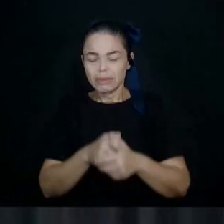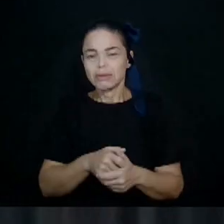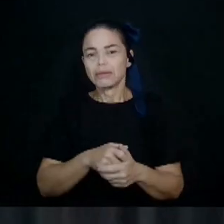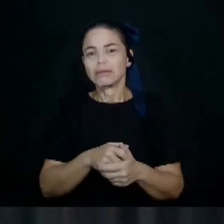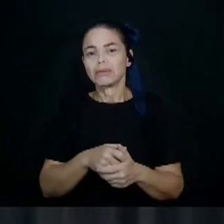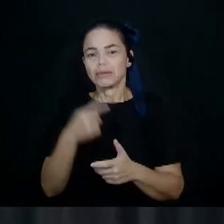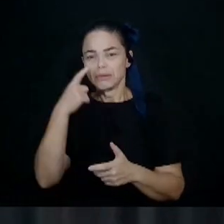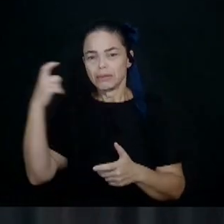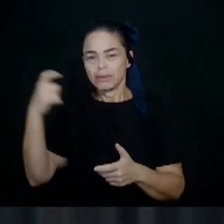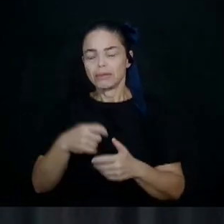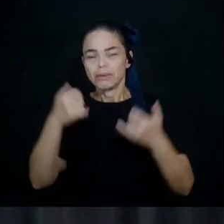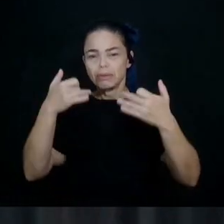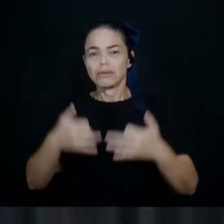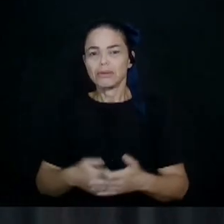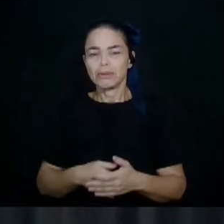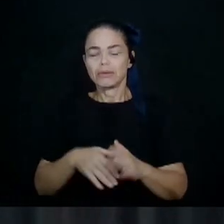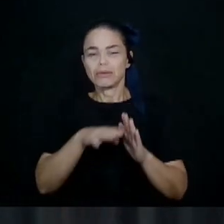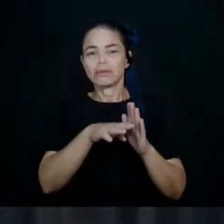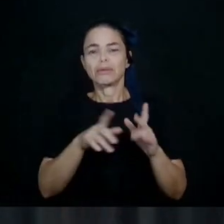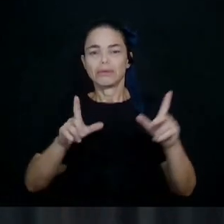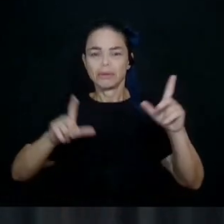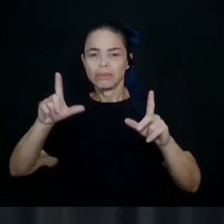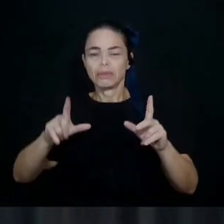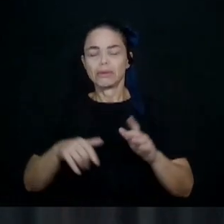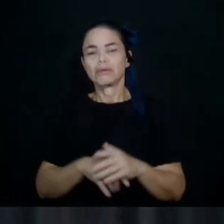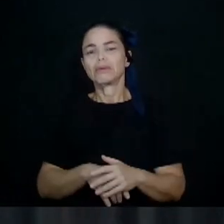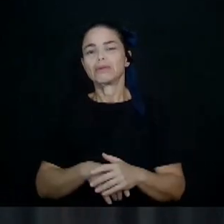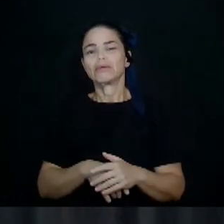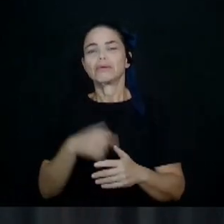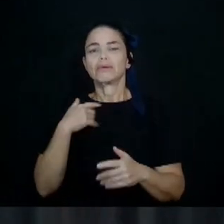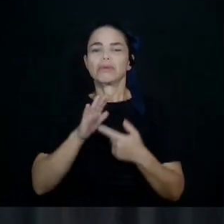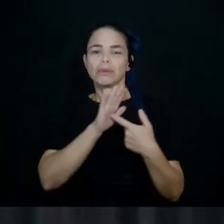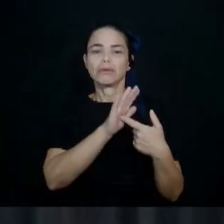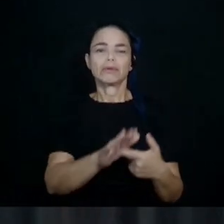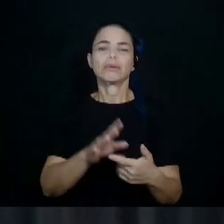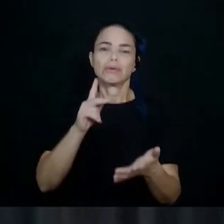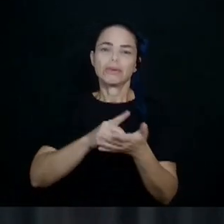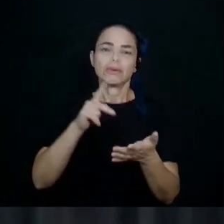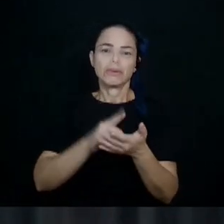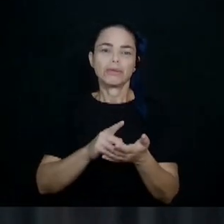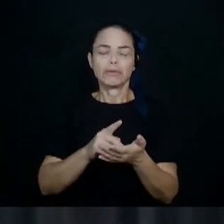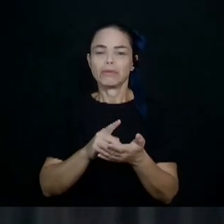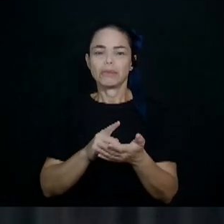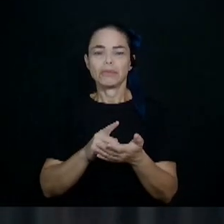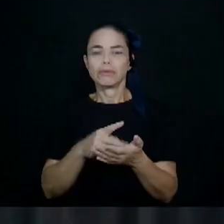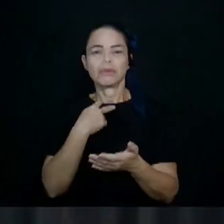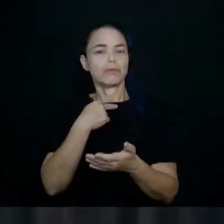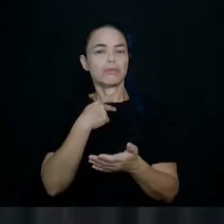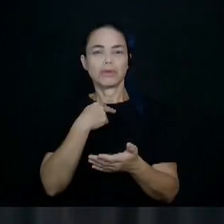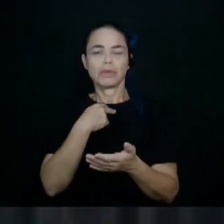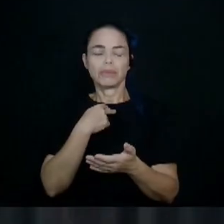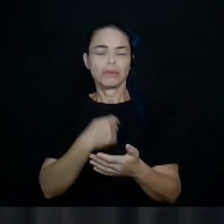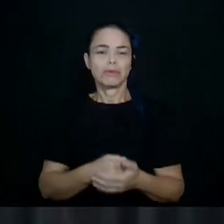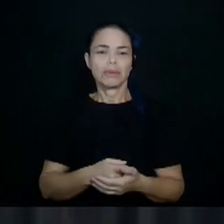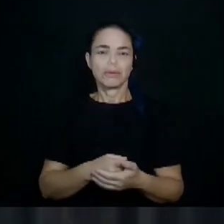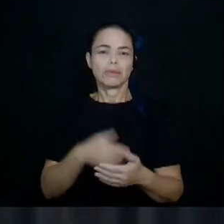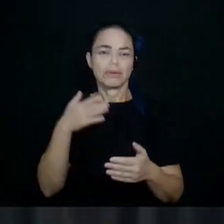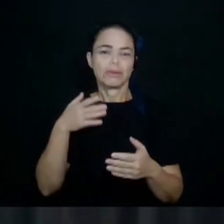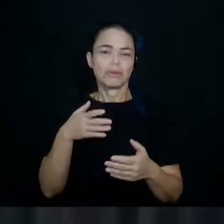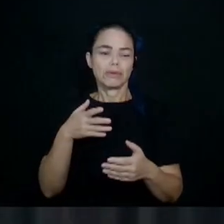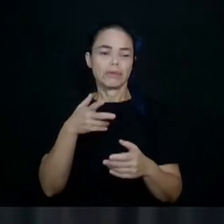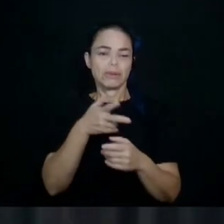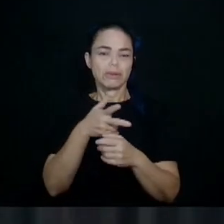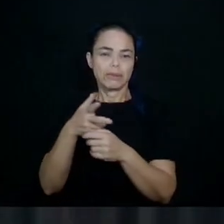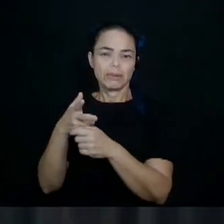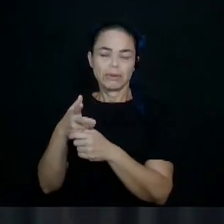comentou sobre esses programas, que a maioria desses programas mostram exatamente o que a gente não deve fazer. Né? Eles entram lá com aquelas pás, tira